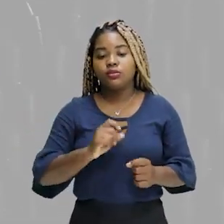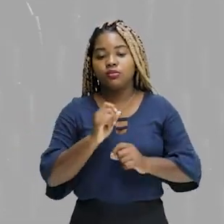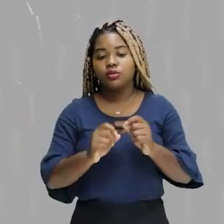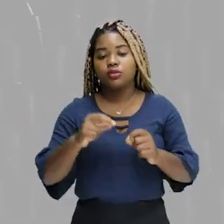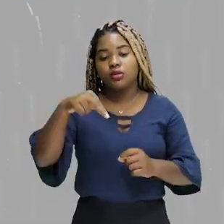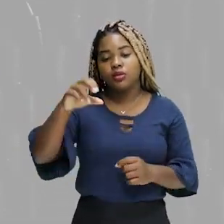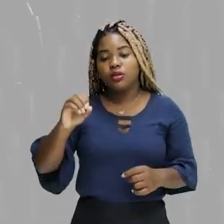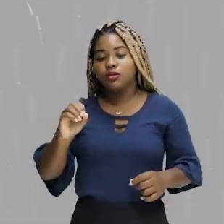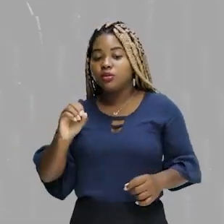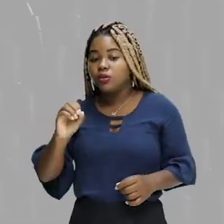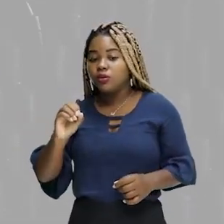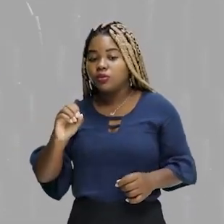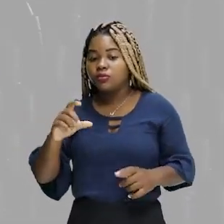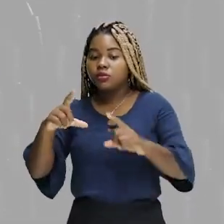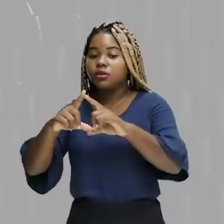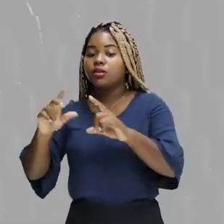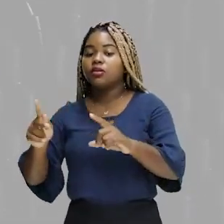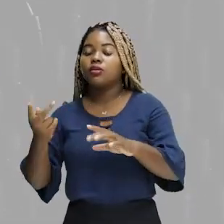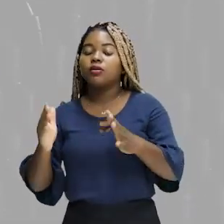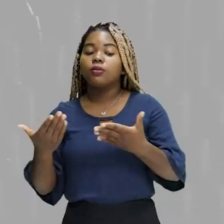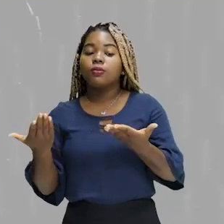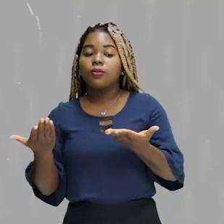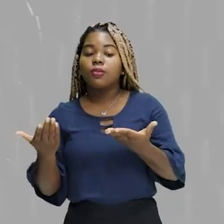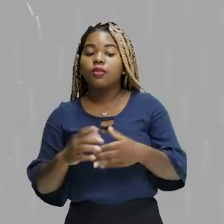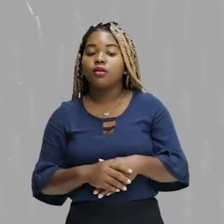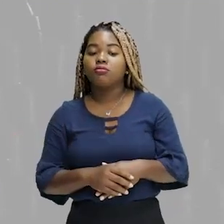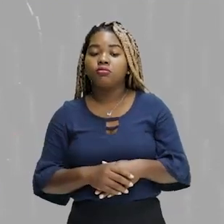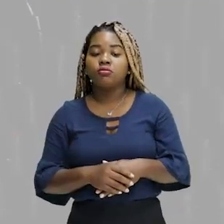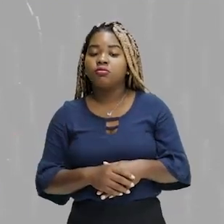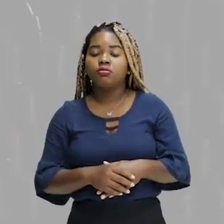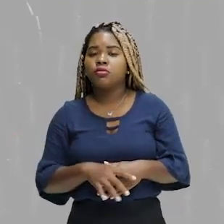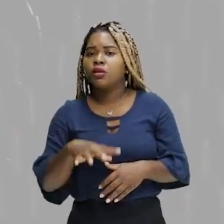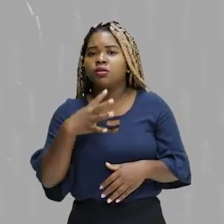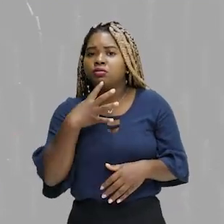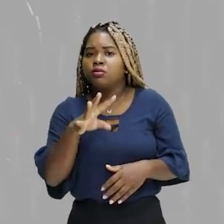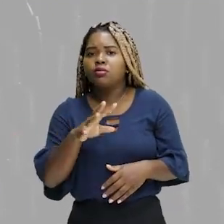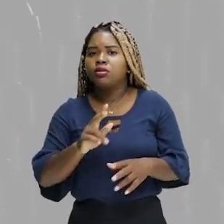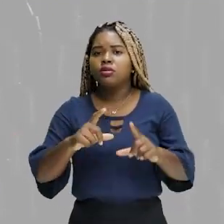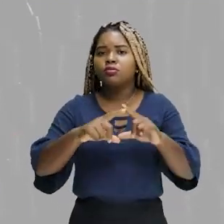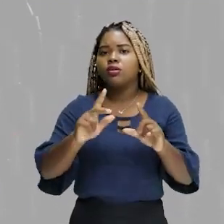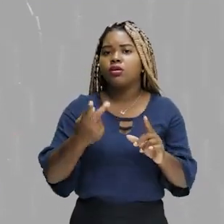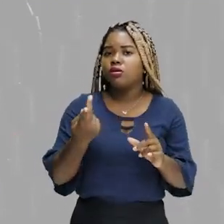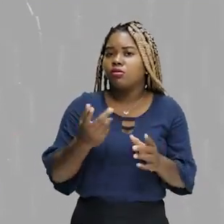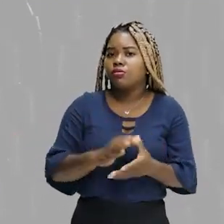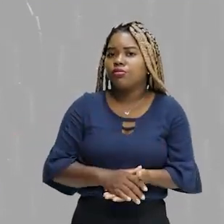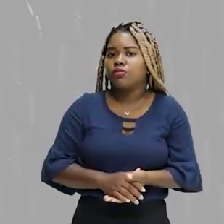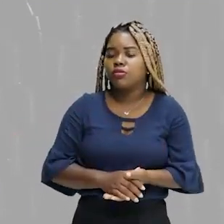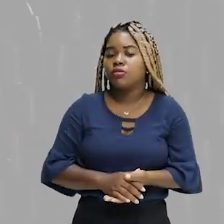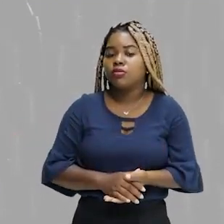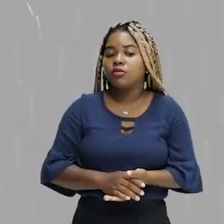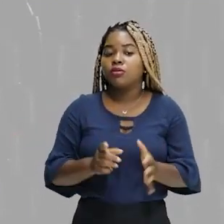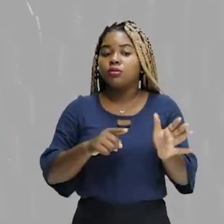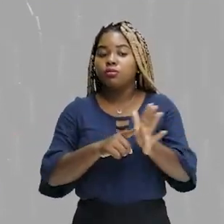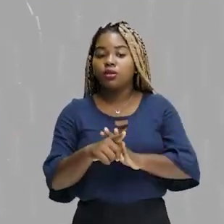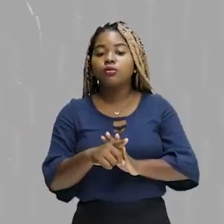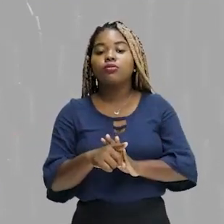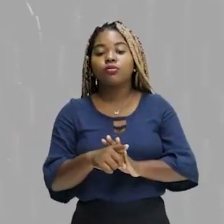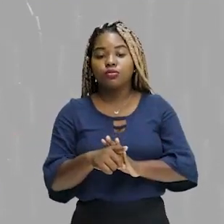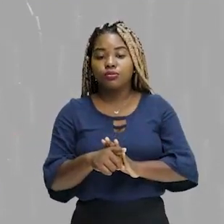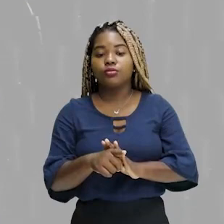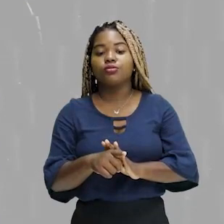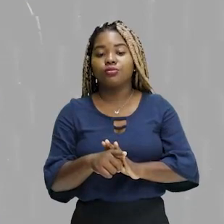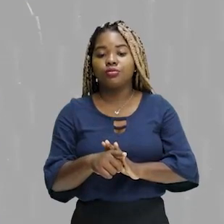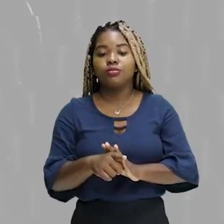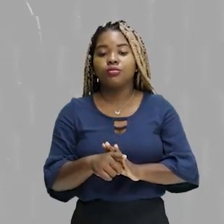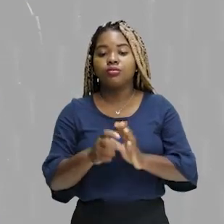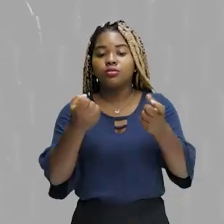NO. Para essa reação, nós não conhecemos o ΔH. Então, ele quer que a gente determine. Nós